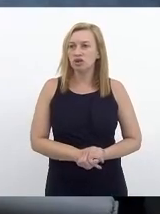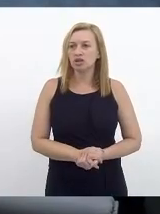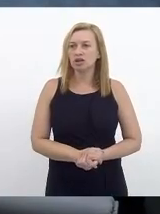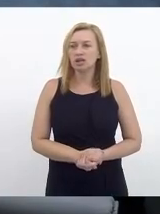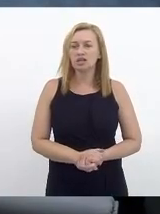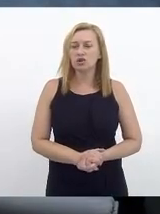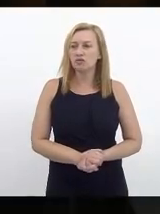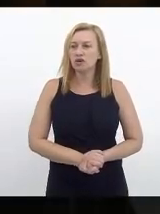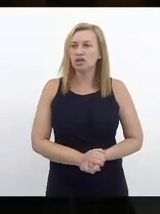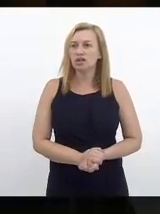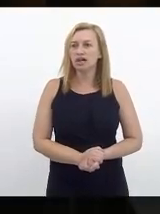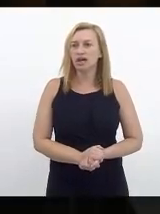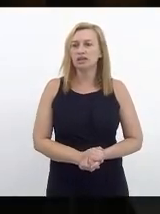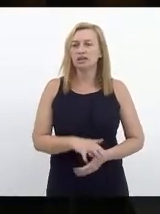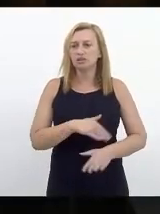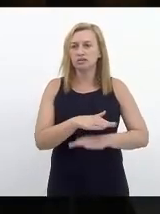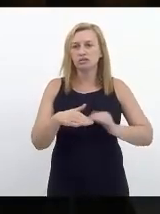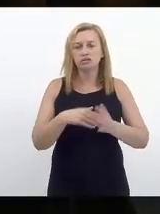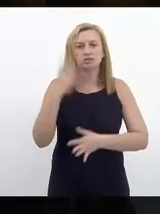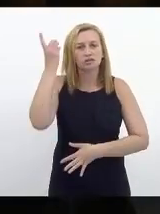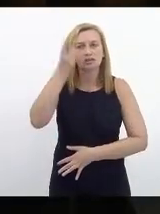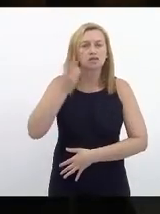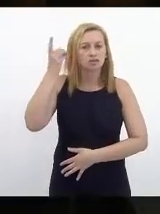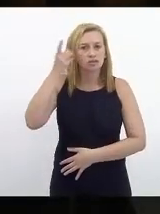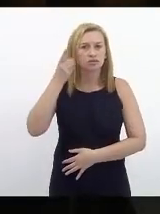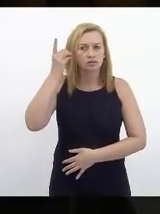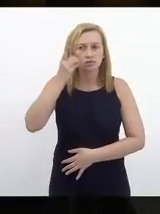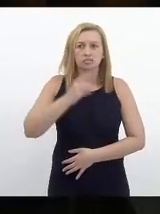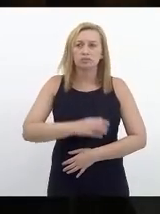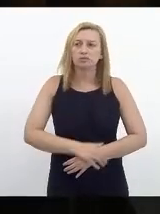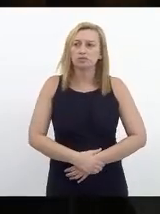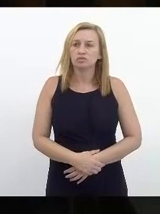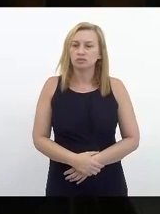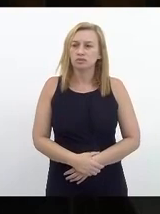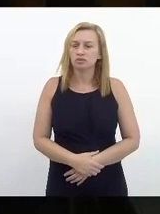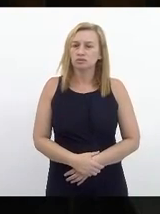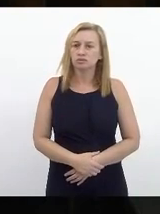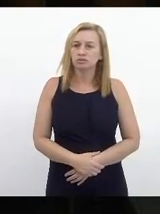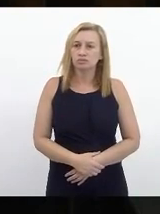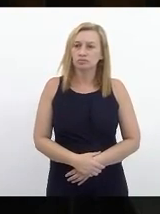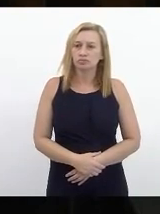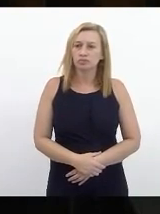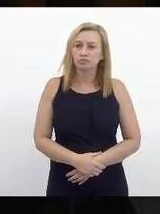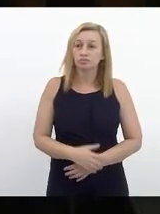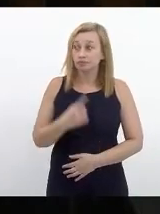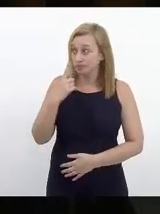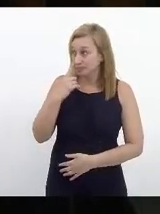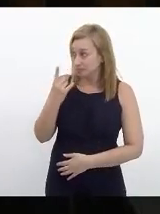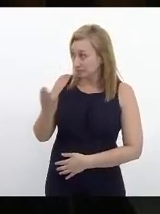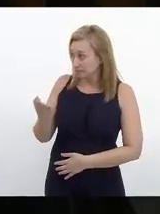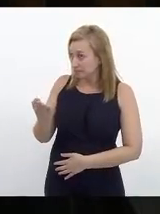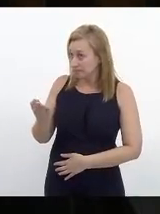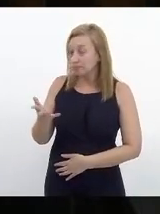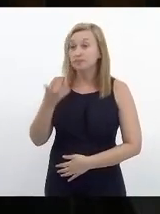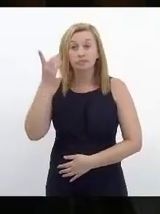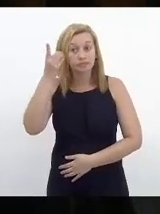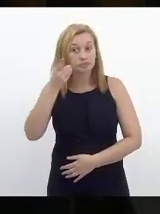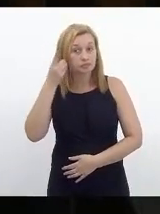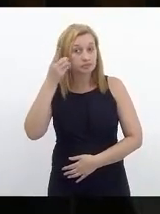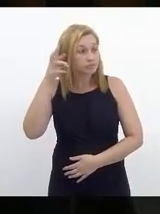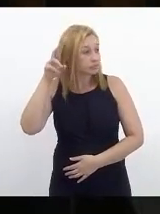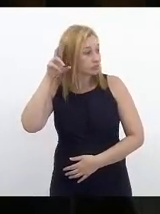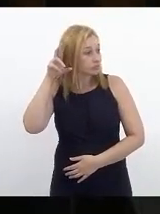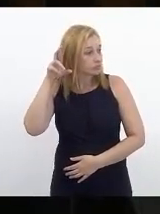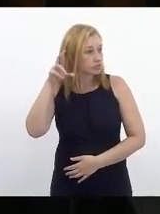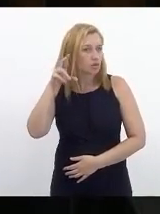Senhoras deputadas, que são ampla maioria em plenário, inclusive aqui na minha frente, deputada